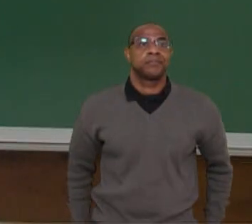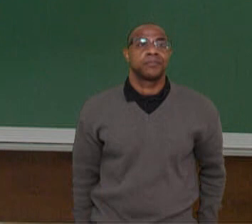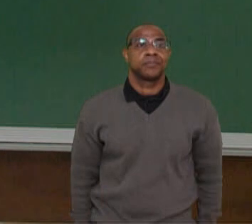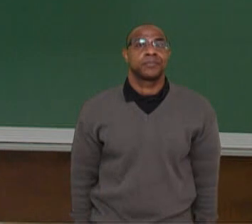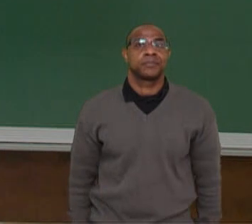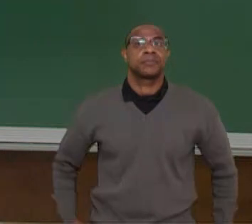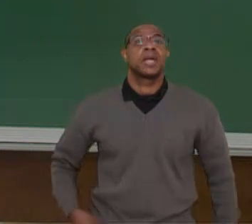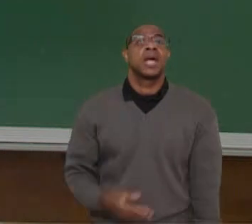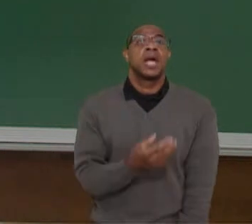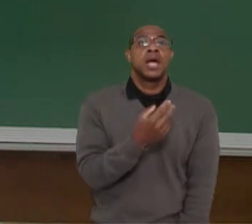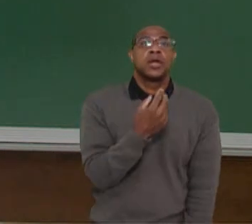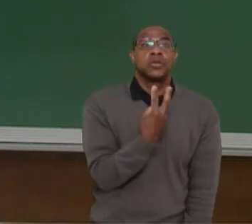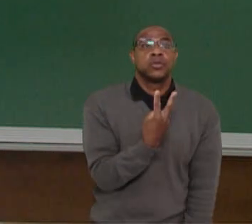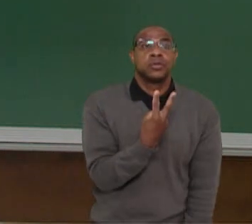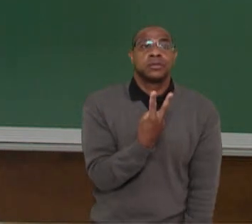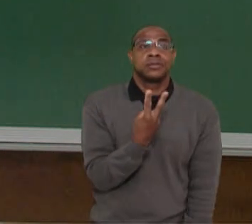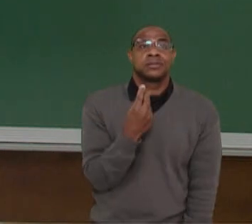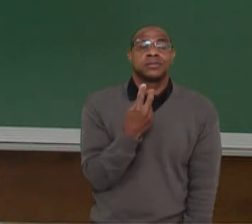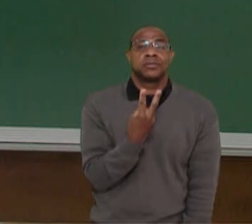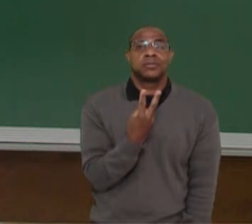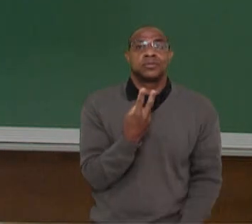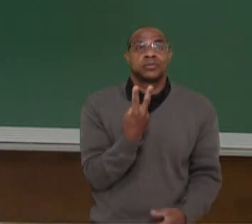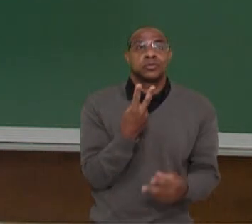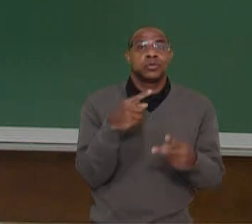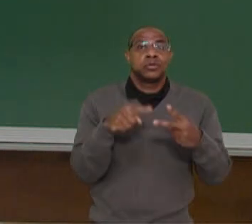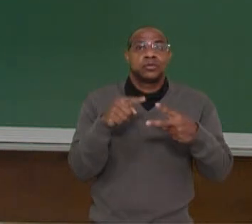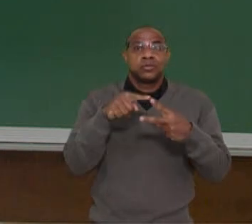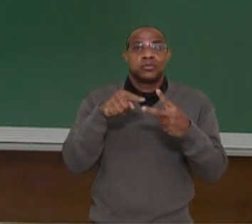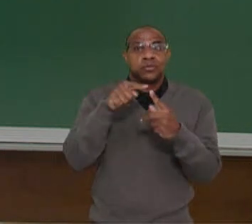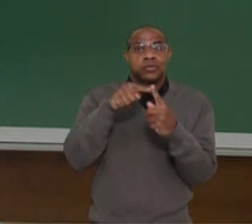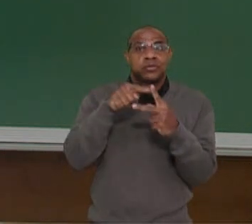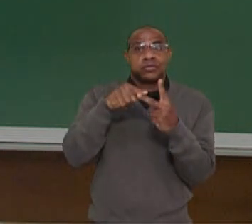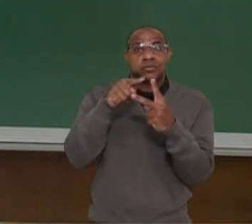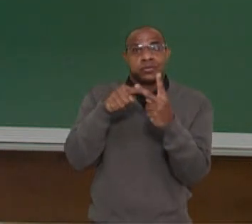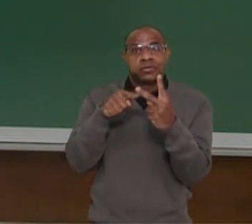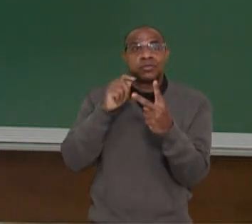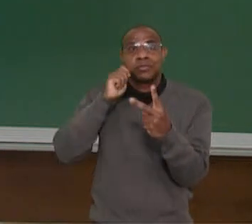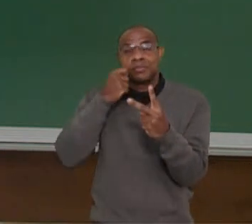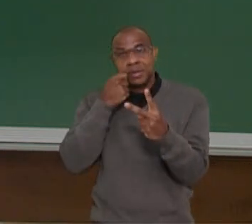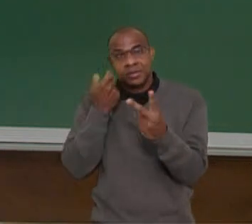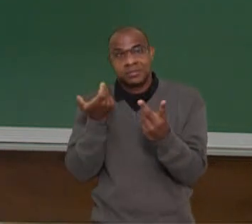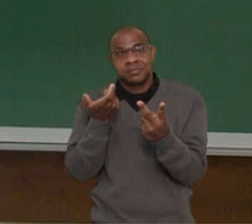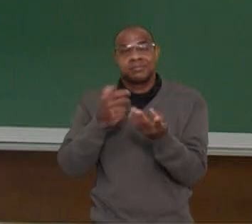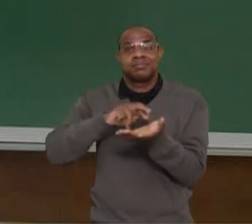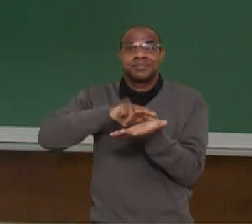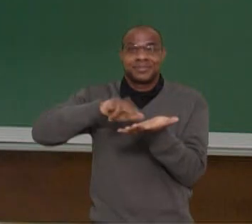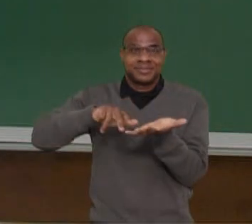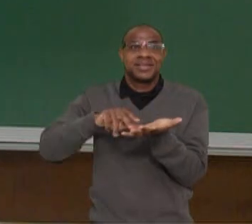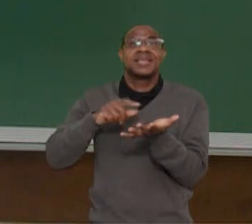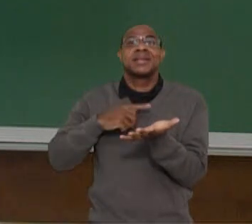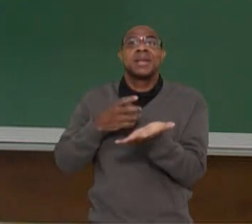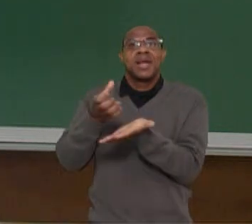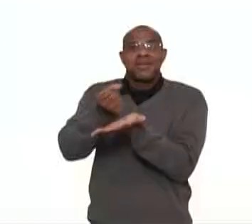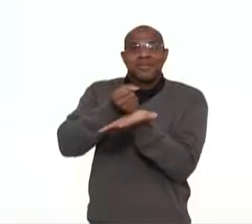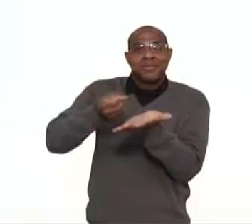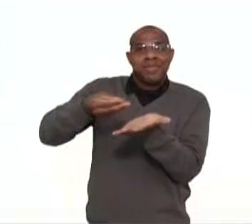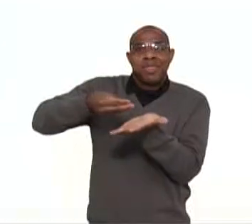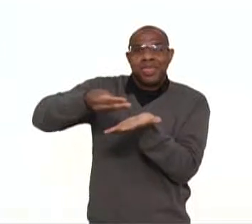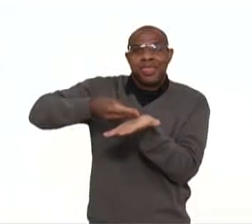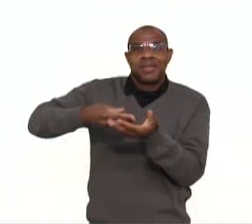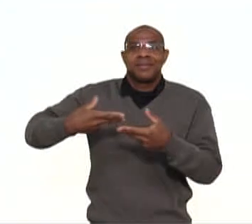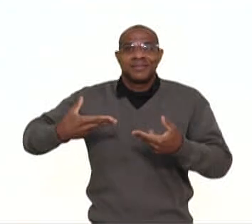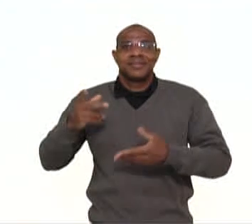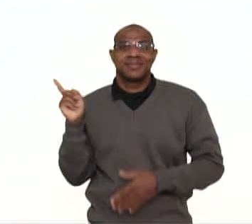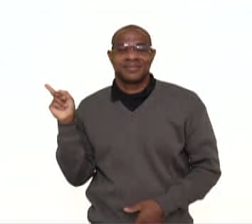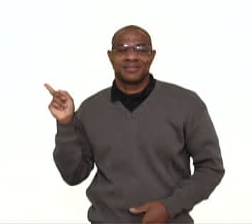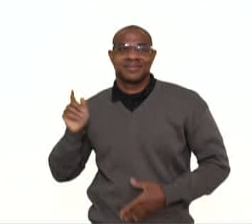Há 2 tipos de pão, 4 tipos de recheio e 2 tipos de molho. Como as escolhas não interferem umas nas outras, 16 opções de sanduíche,